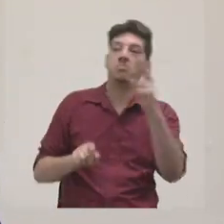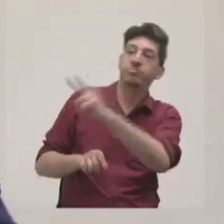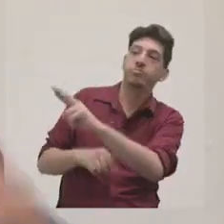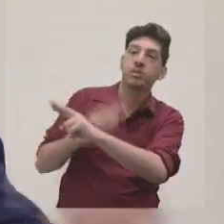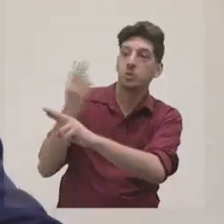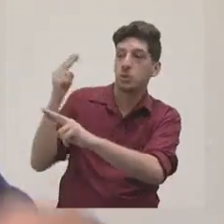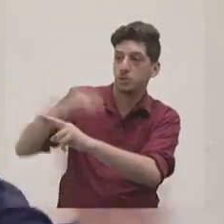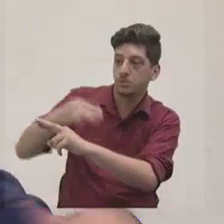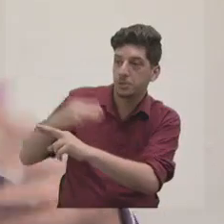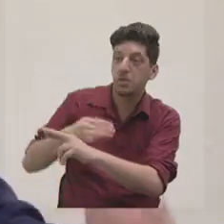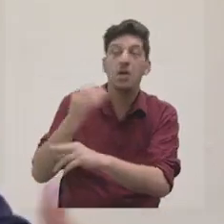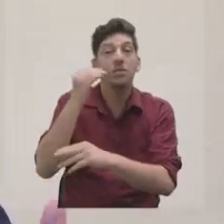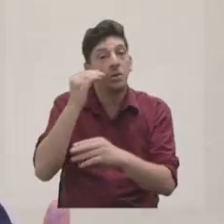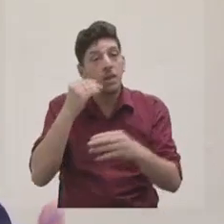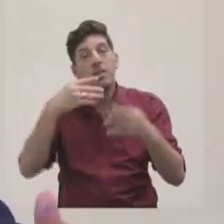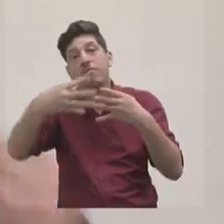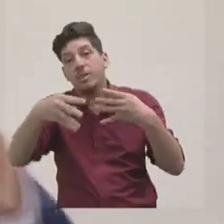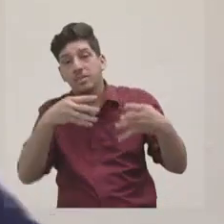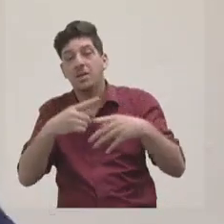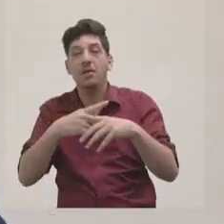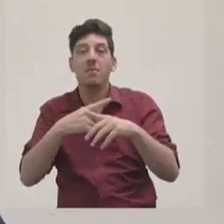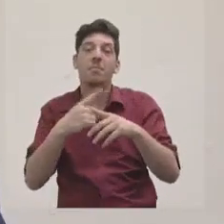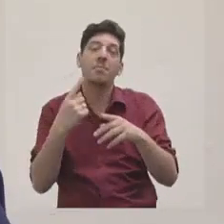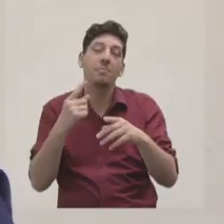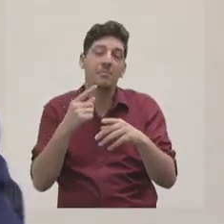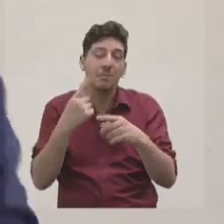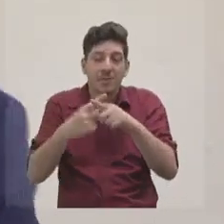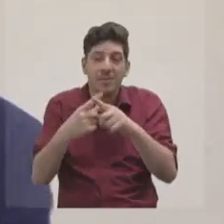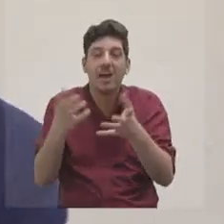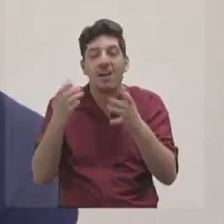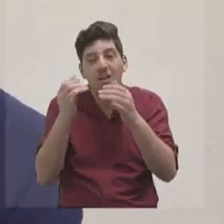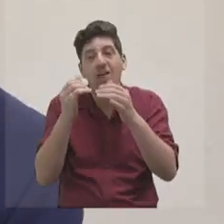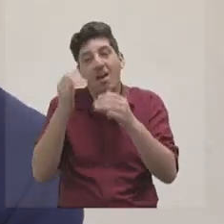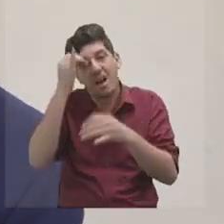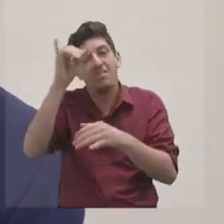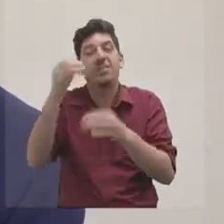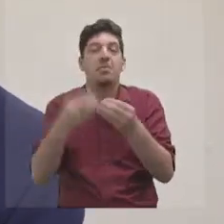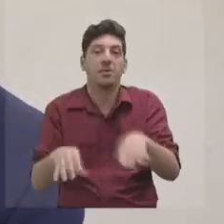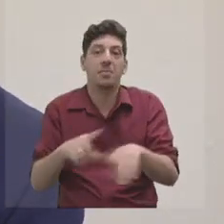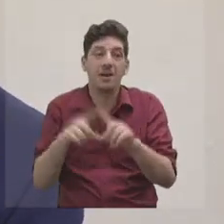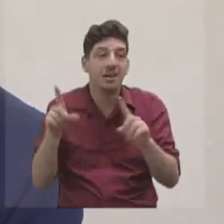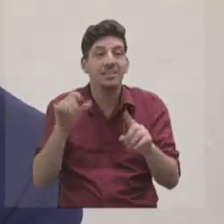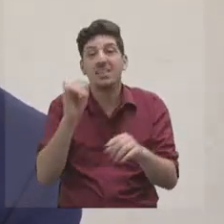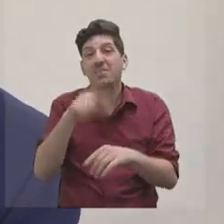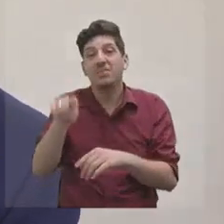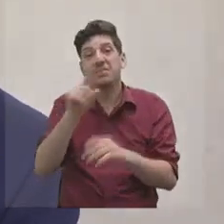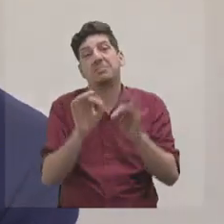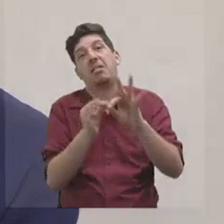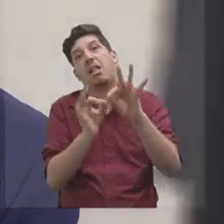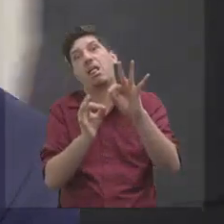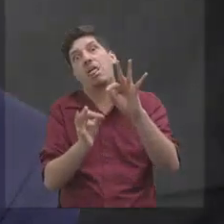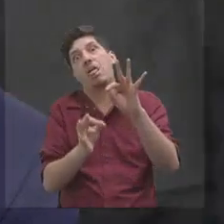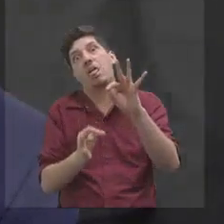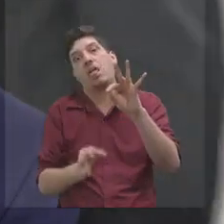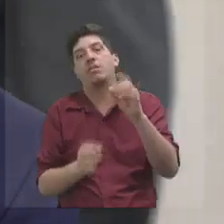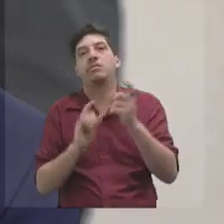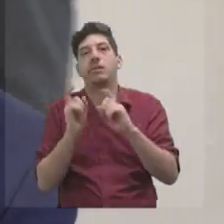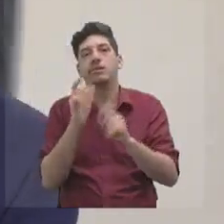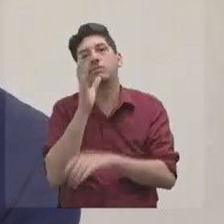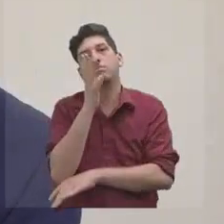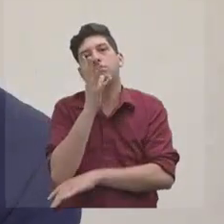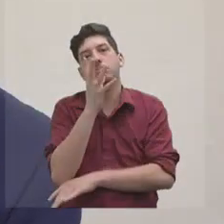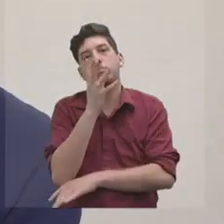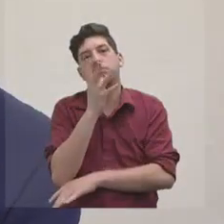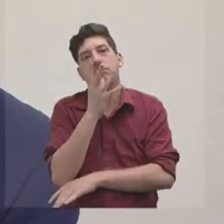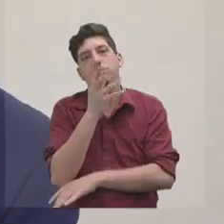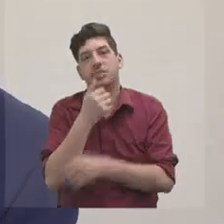flexível porque não tem prejuízo do debate Mas se a gente não tiver um pouco mais de objetividade a nossa reunião vai ficar muito longa Então antes